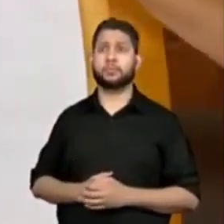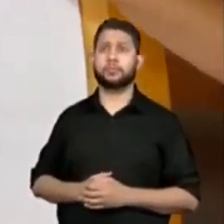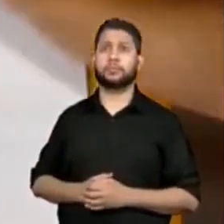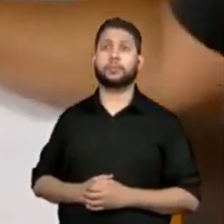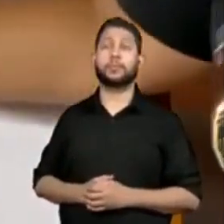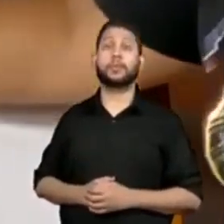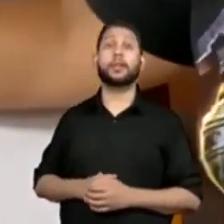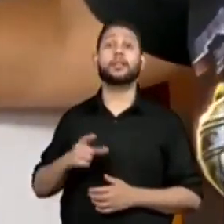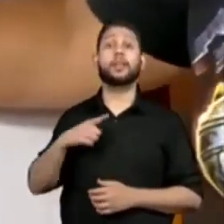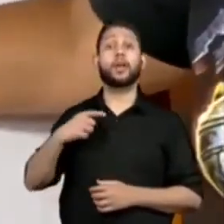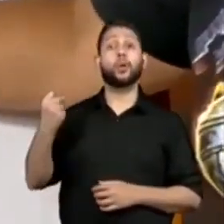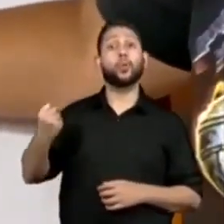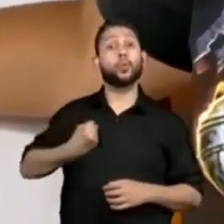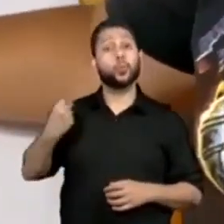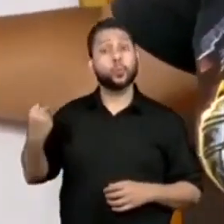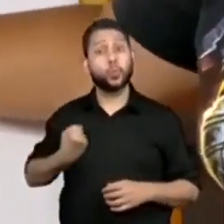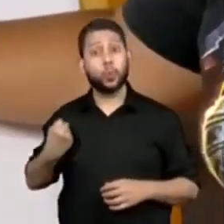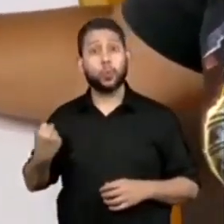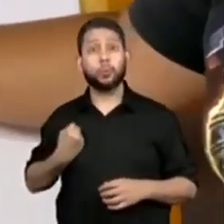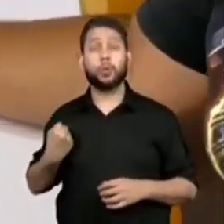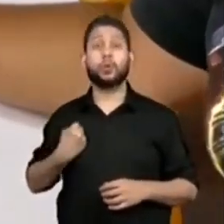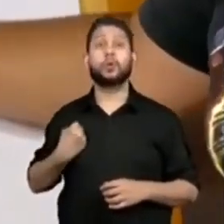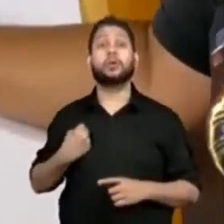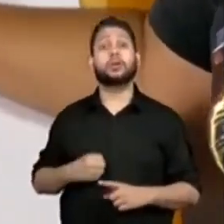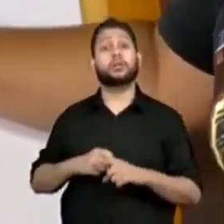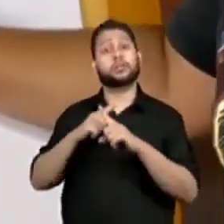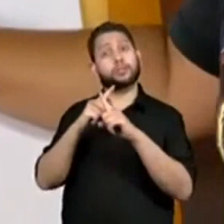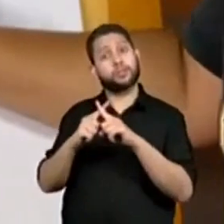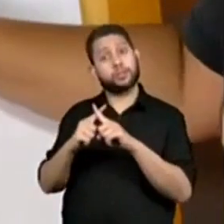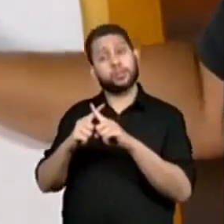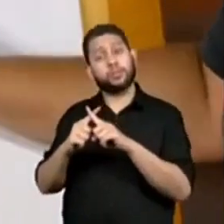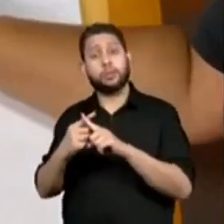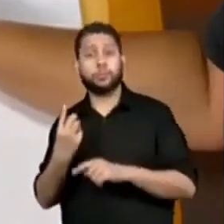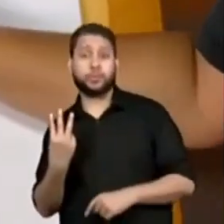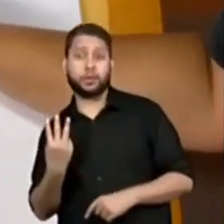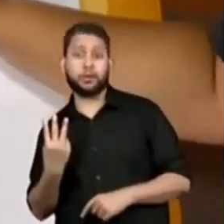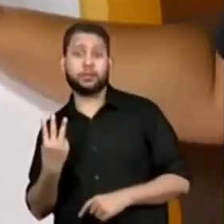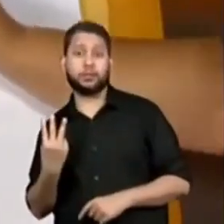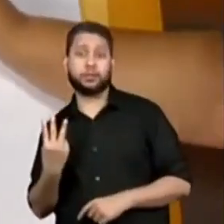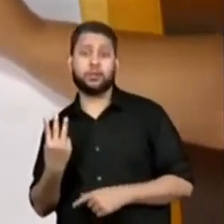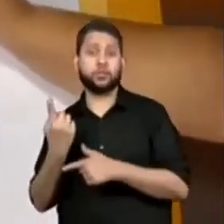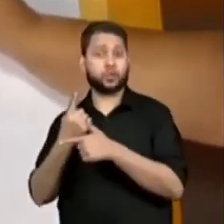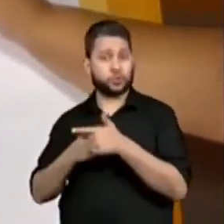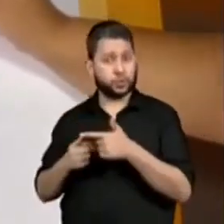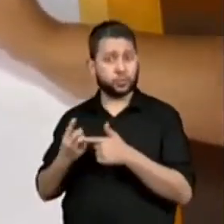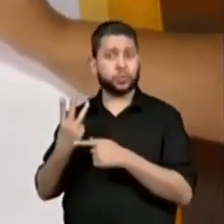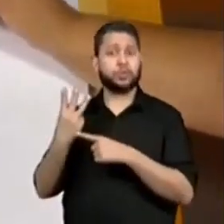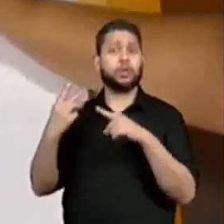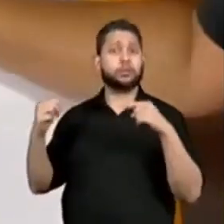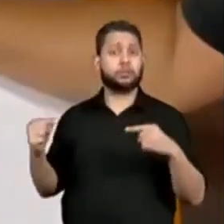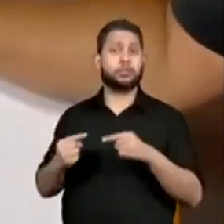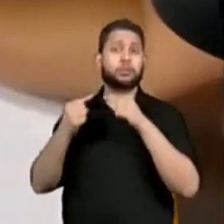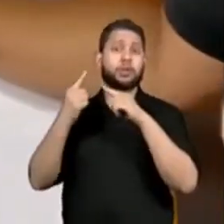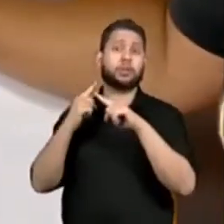um dos numerais que são múltiplos de 3 Assim fica mais fácil